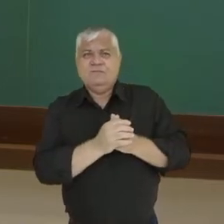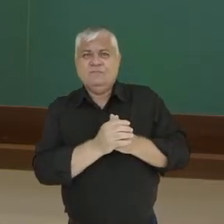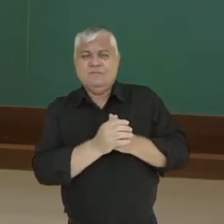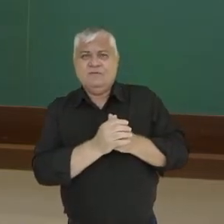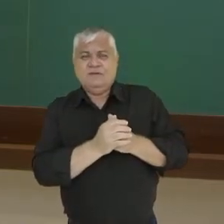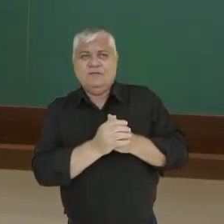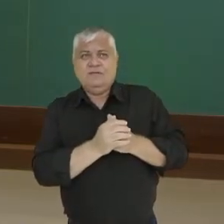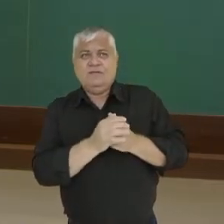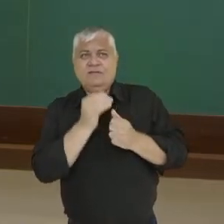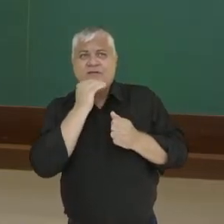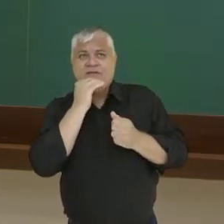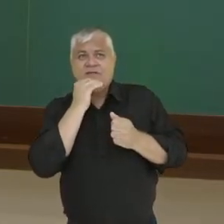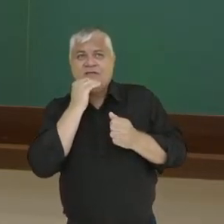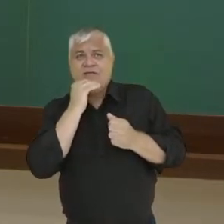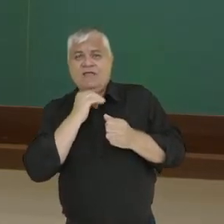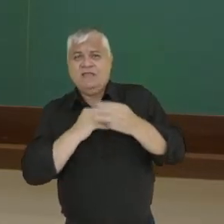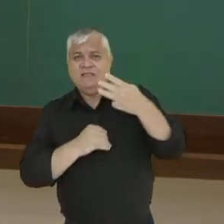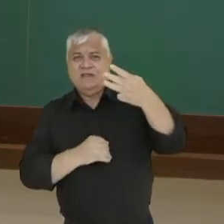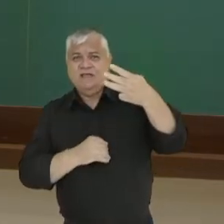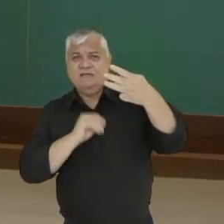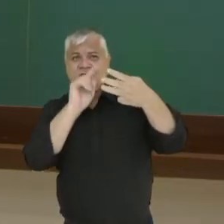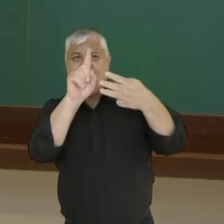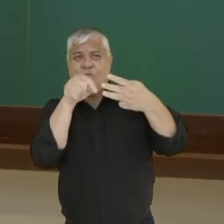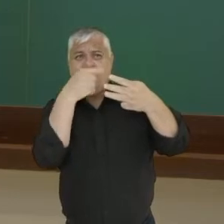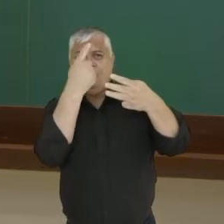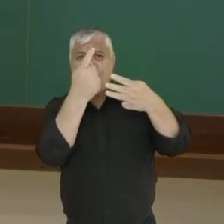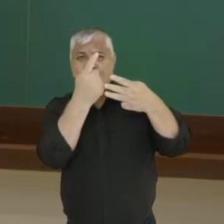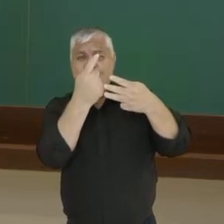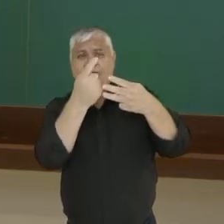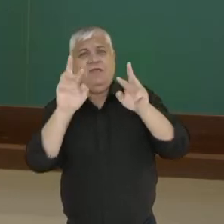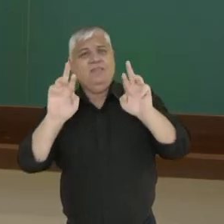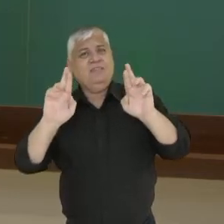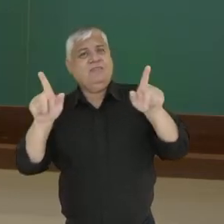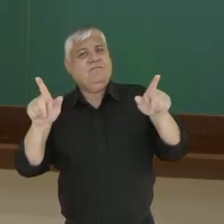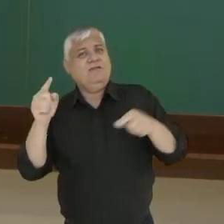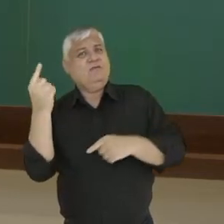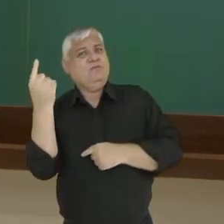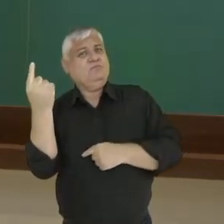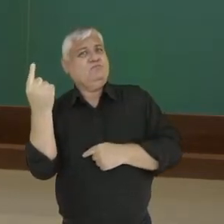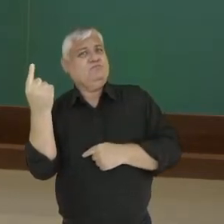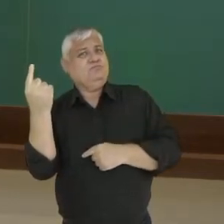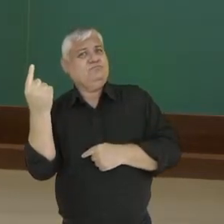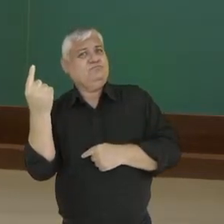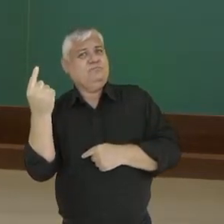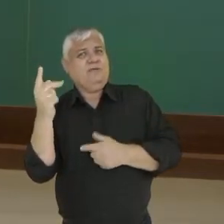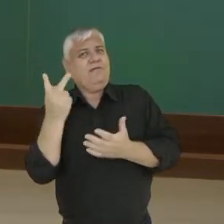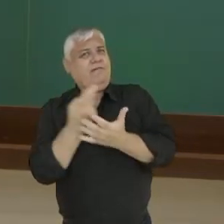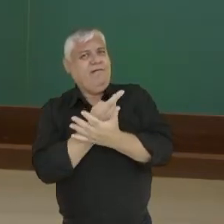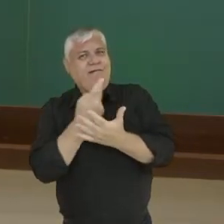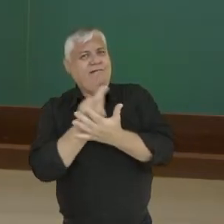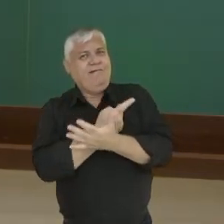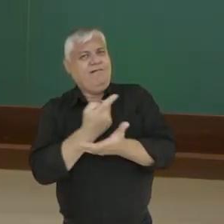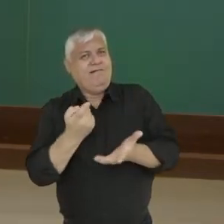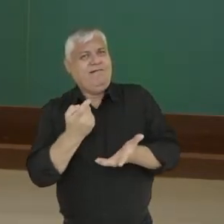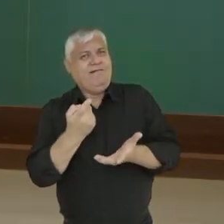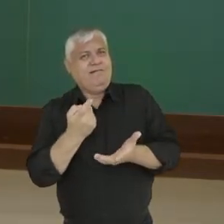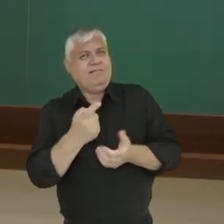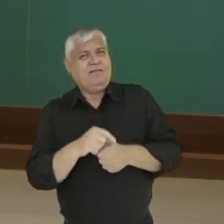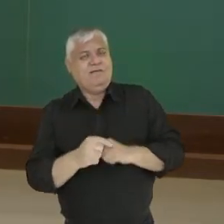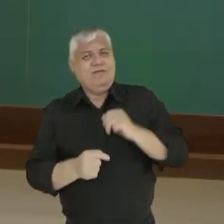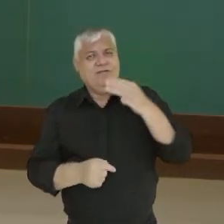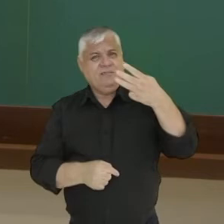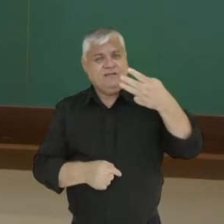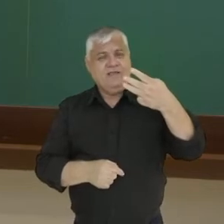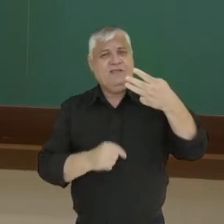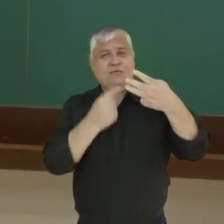3 e levar ao expoente 1, vai resultar no 1. Mas não vai, né? 3 elevado a 1